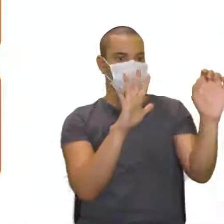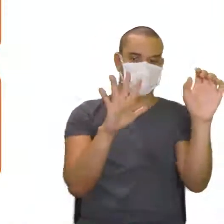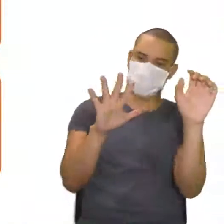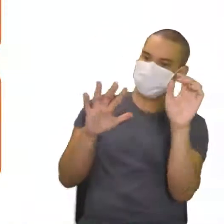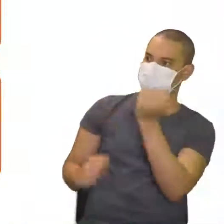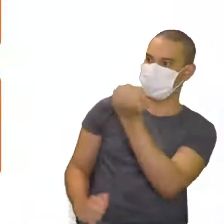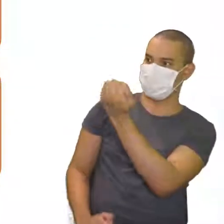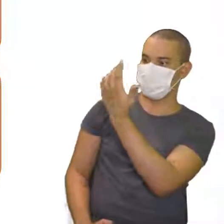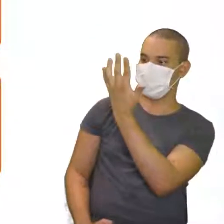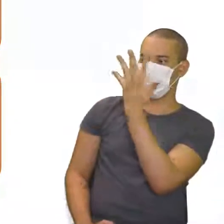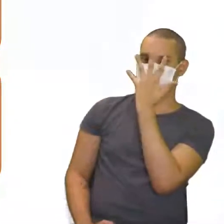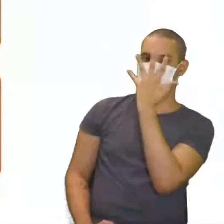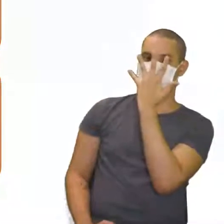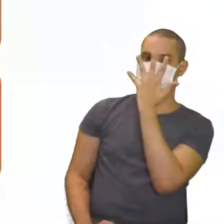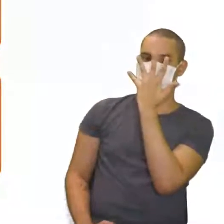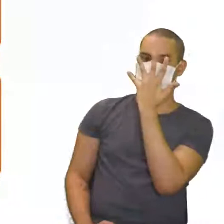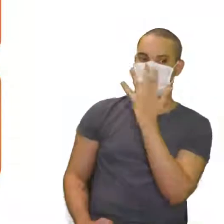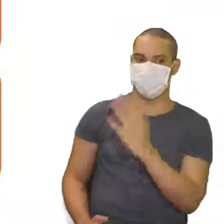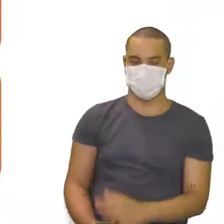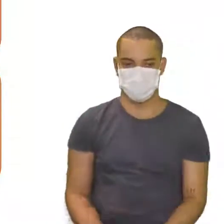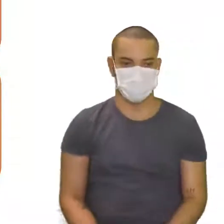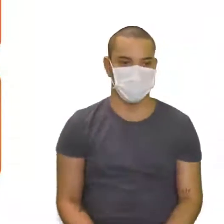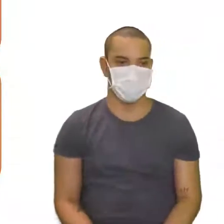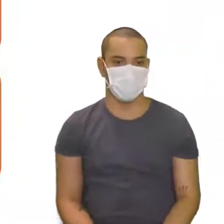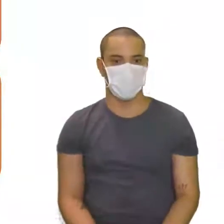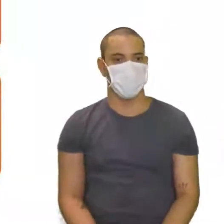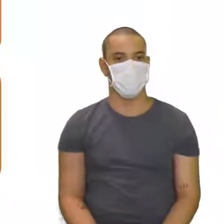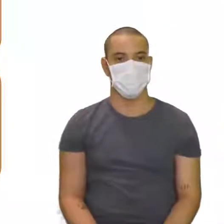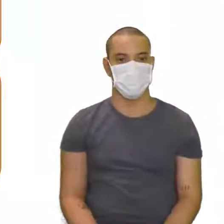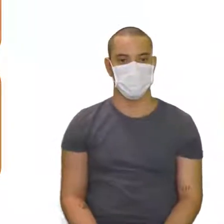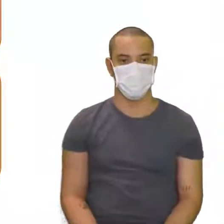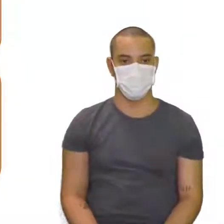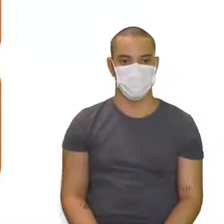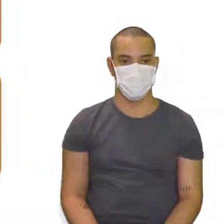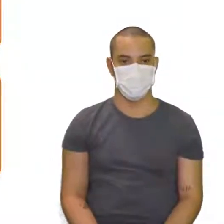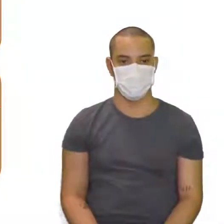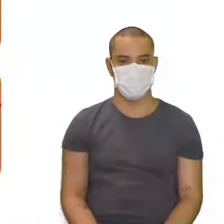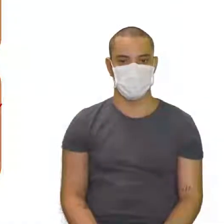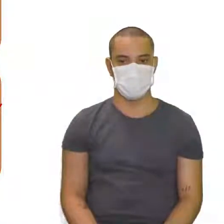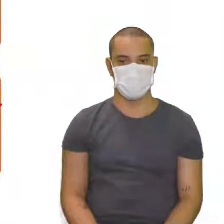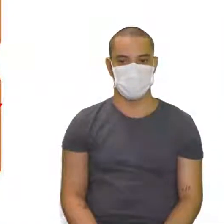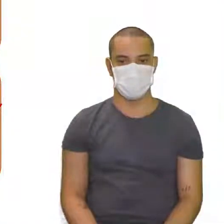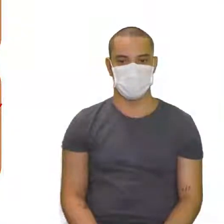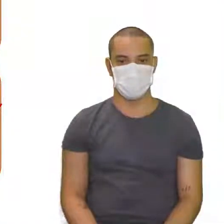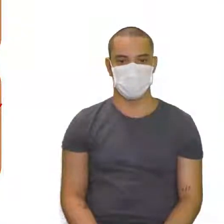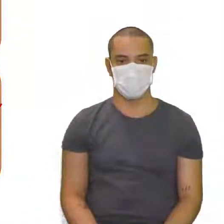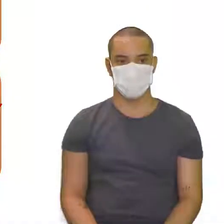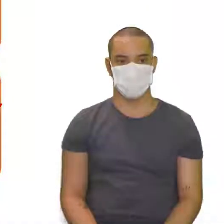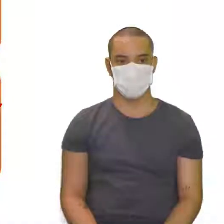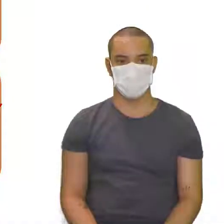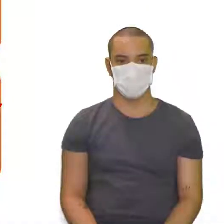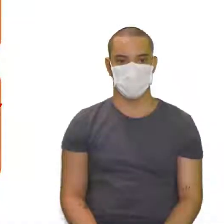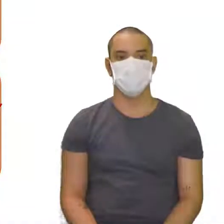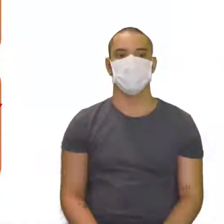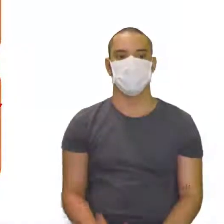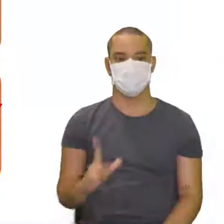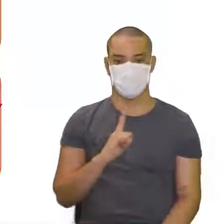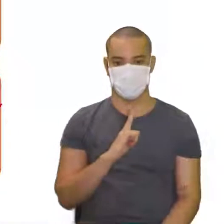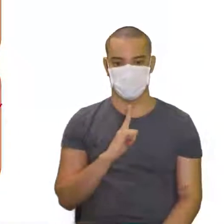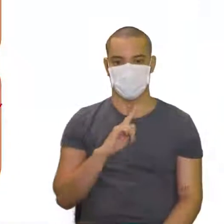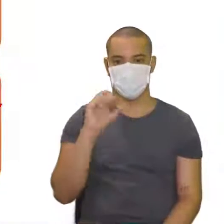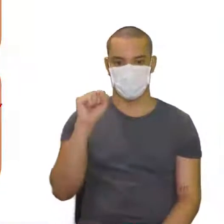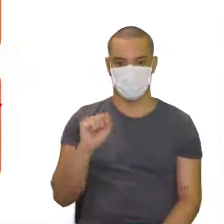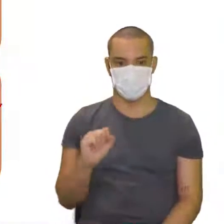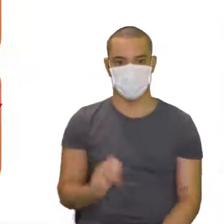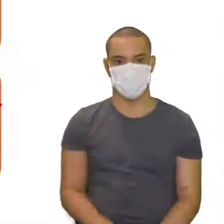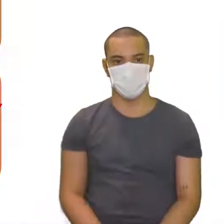Fechou? E aqui ele vai ver as linhas entrando aqui, então nós temos o